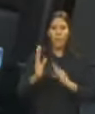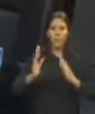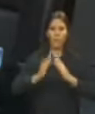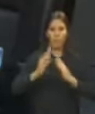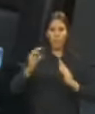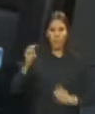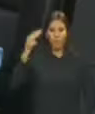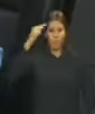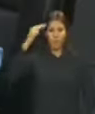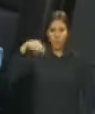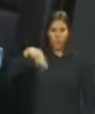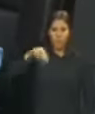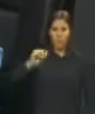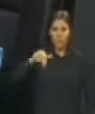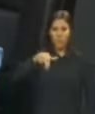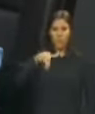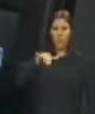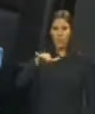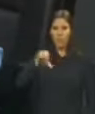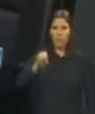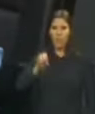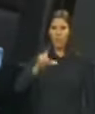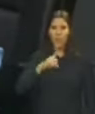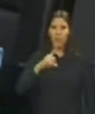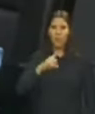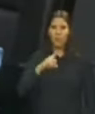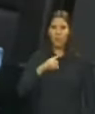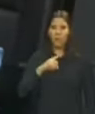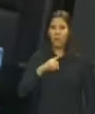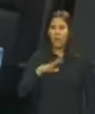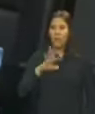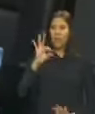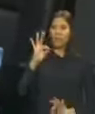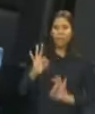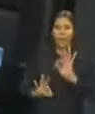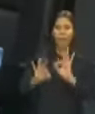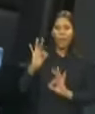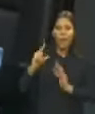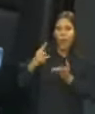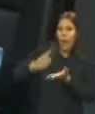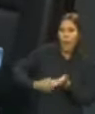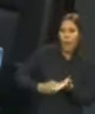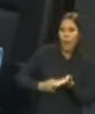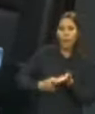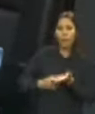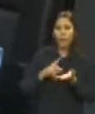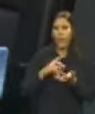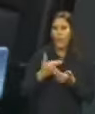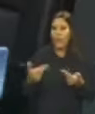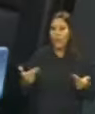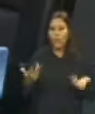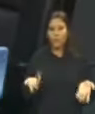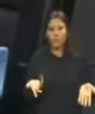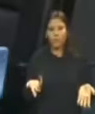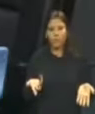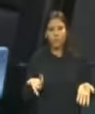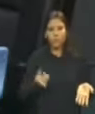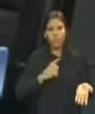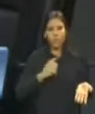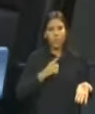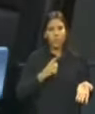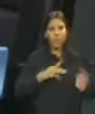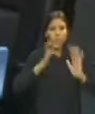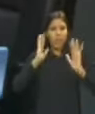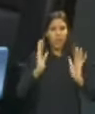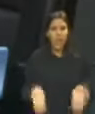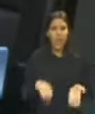questão dos manicômios. Existem lobbies, lutas nacionais e linhas de raciocínio, e você